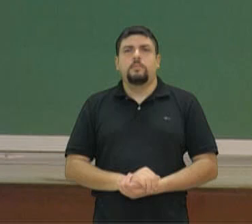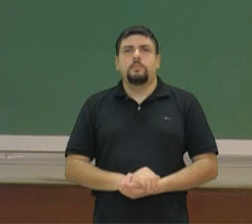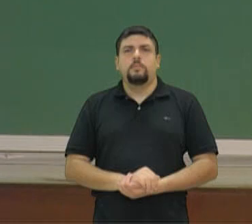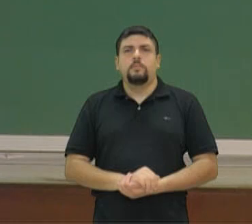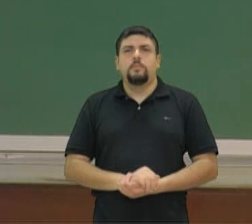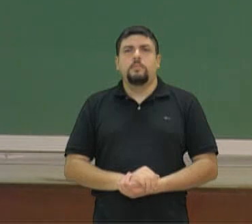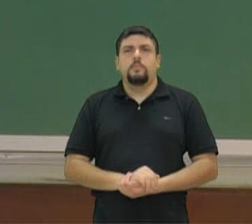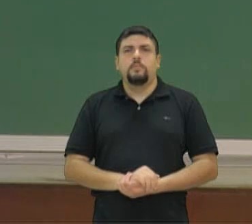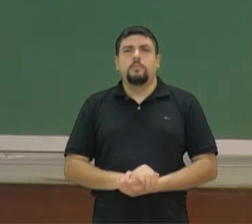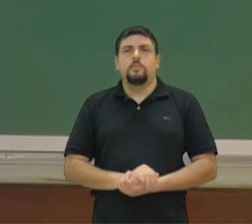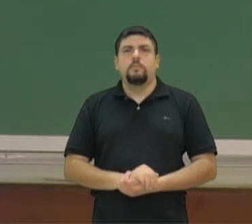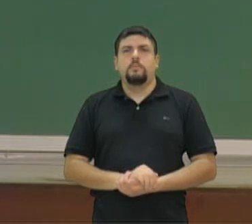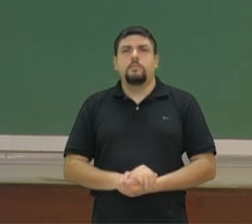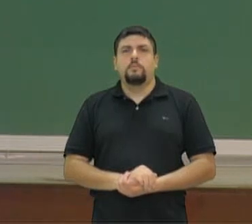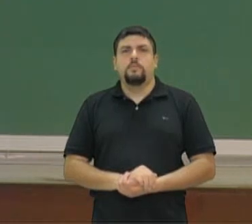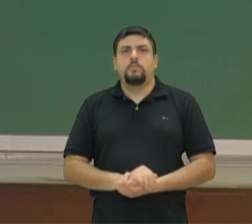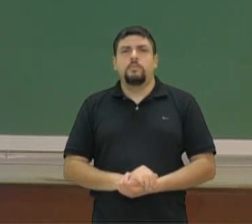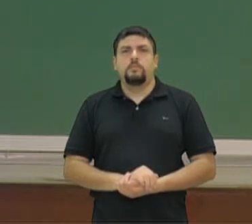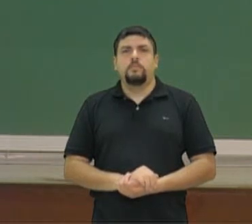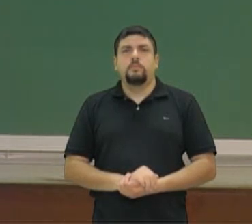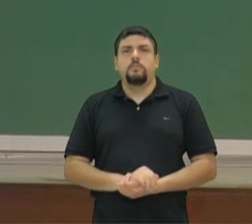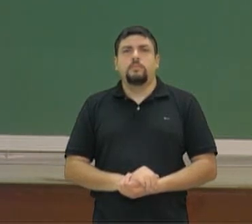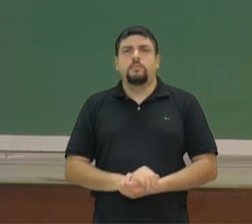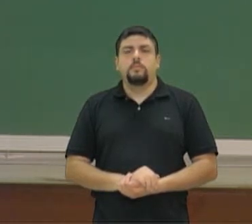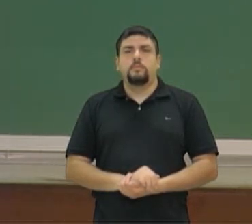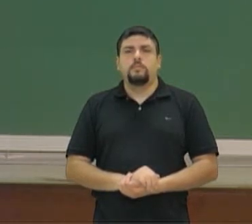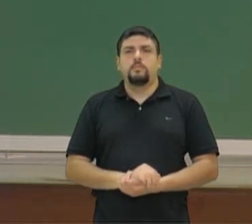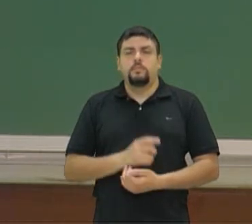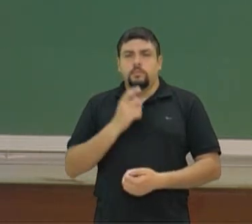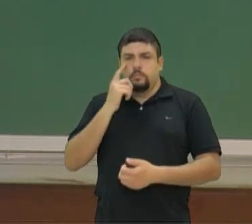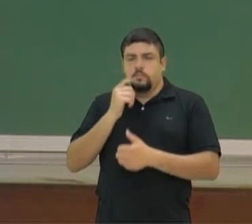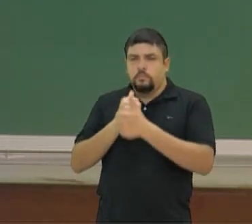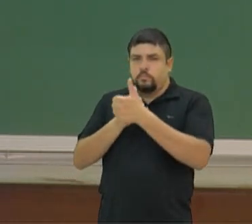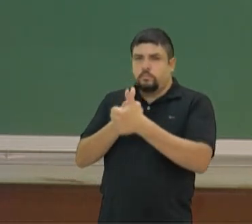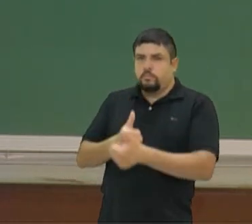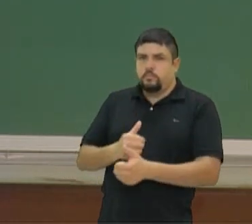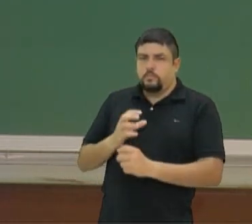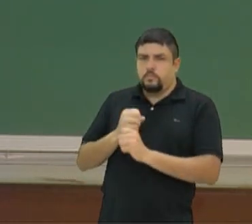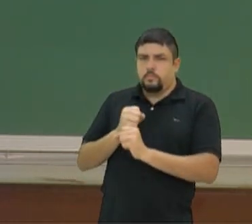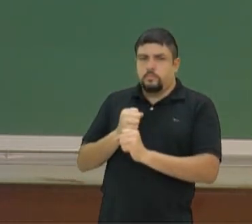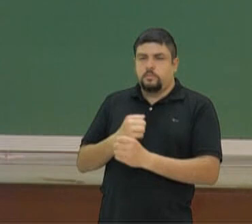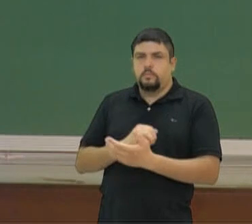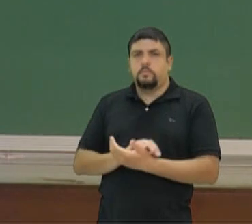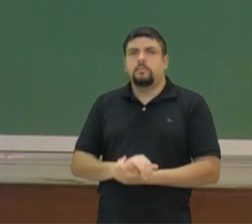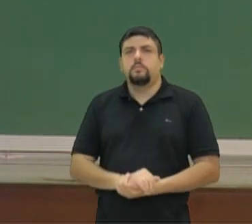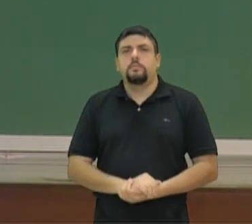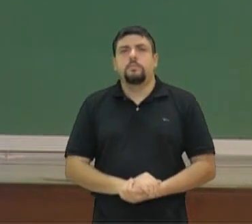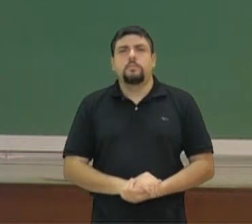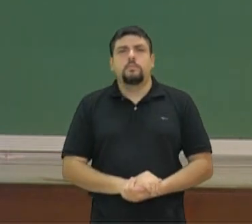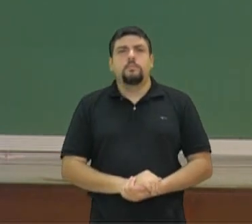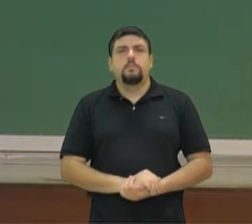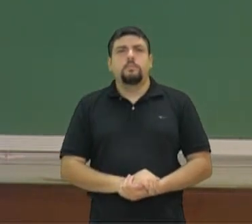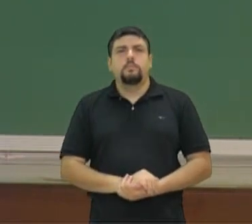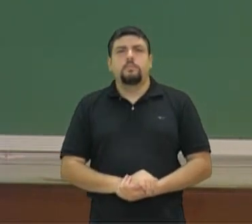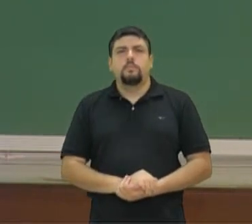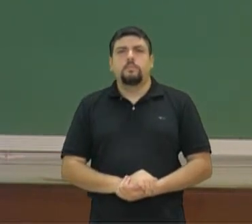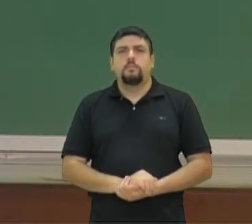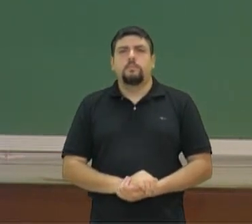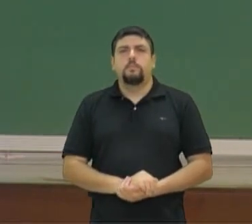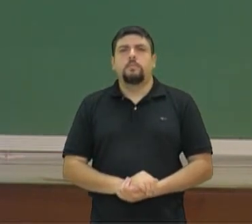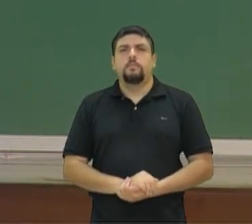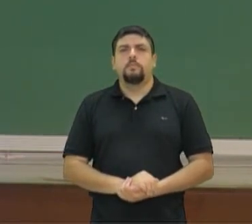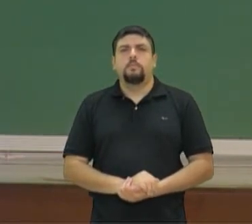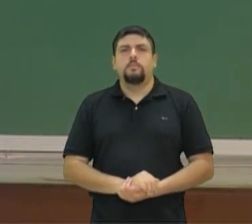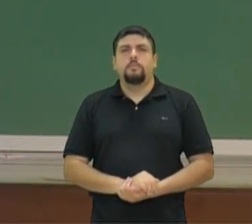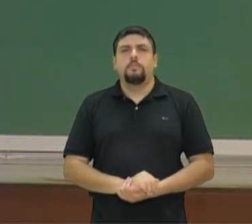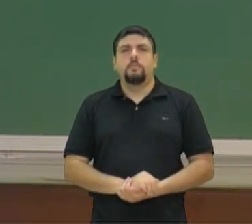os dois. 7π sobre 12 subtraio por π sobre 6. MMC entre 12 e